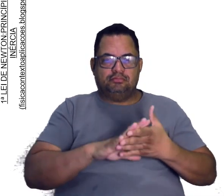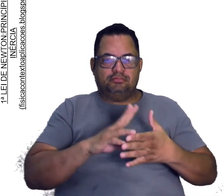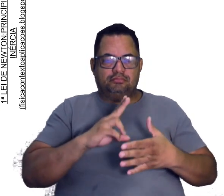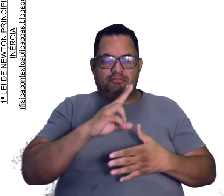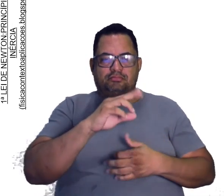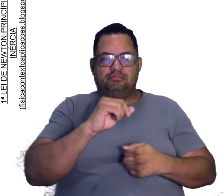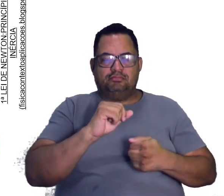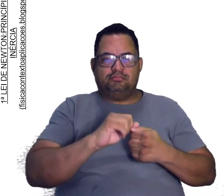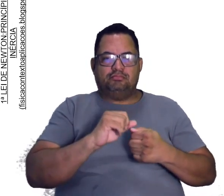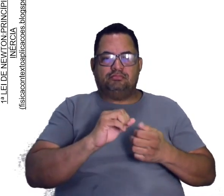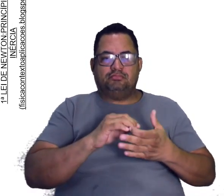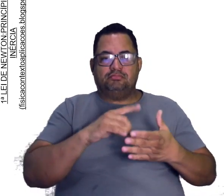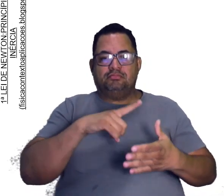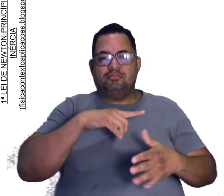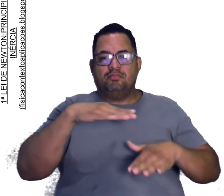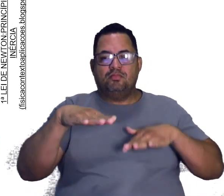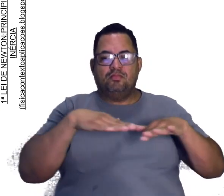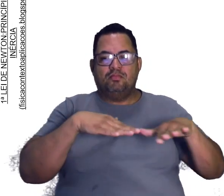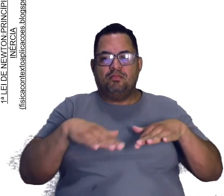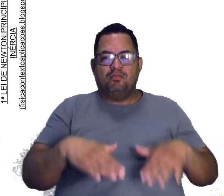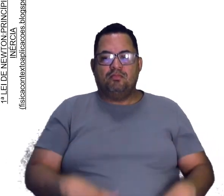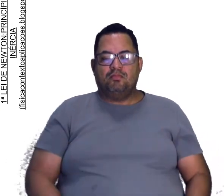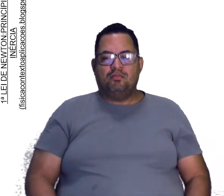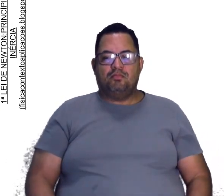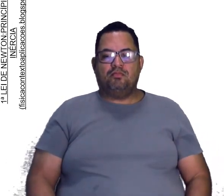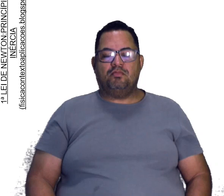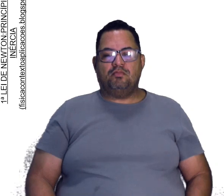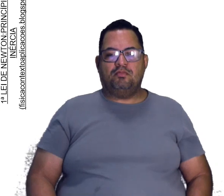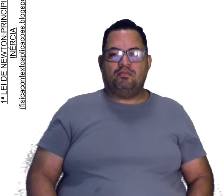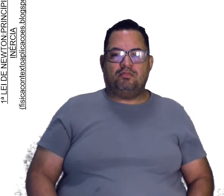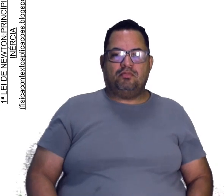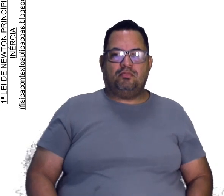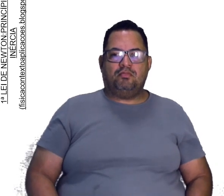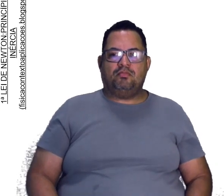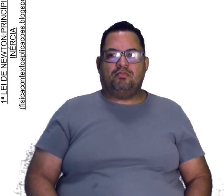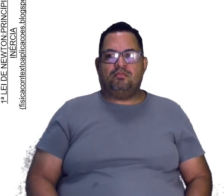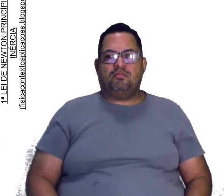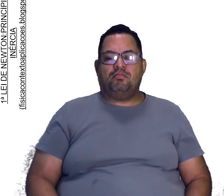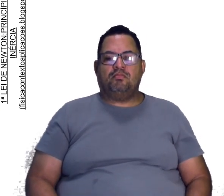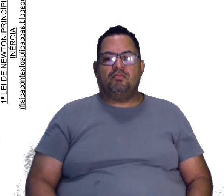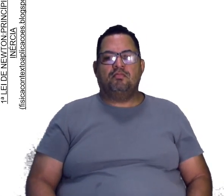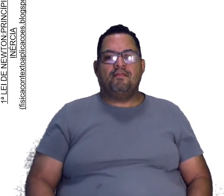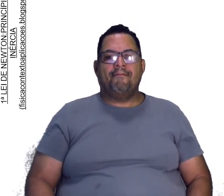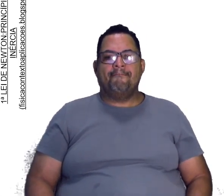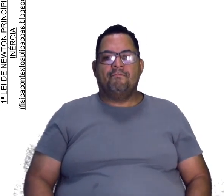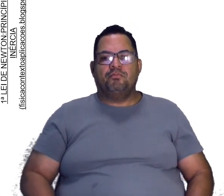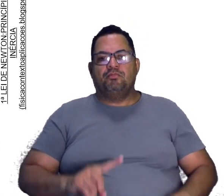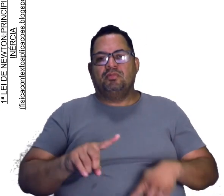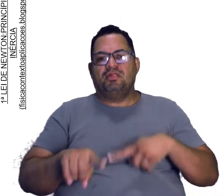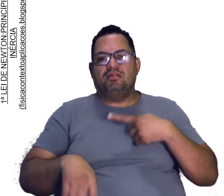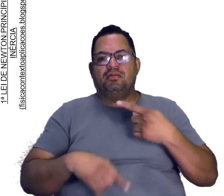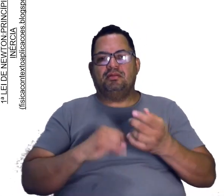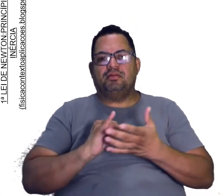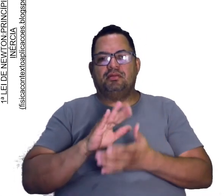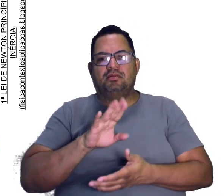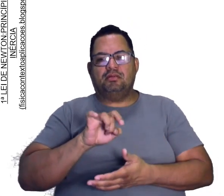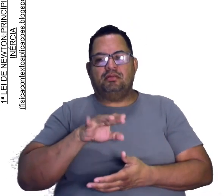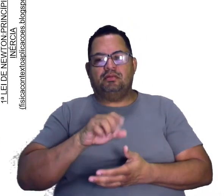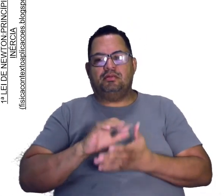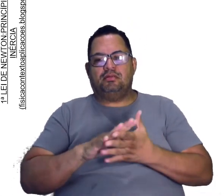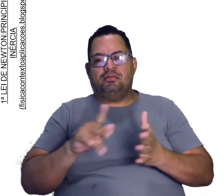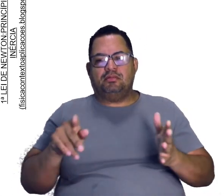para fazer ele entrar em movimento. Em geral, vocês vão conhecer inércia nas propriedades da matéria, que é aquela